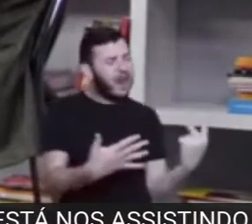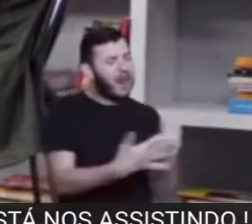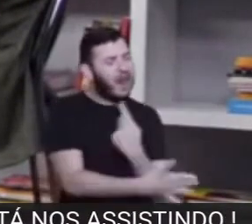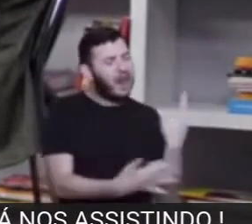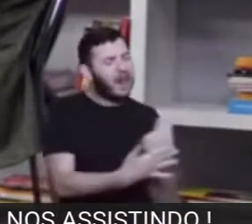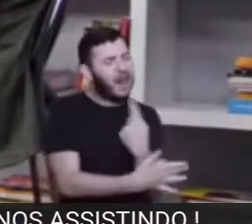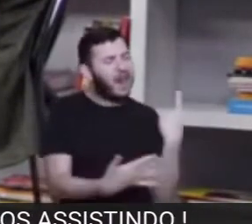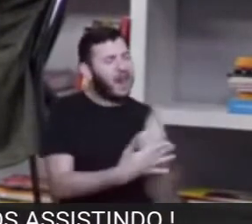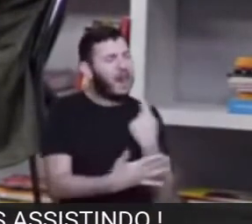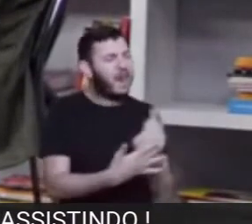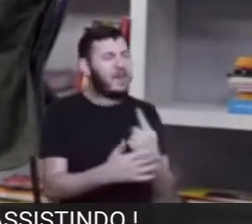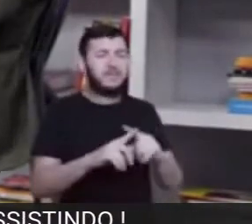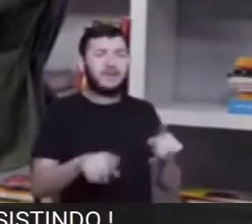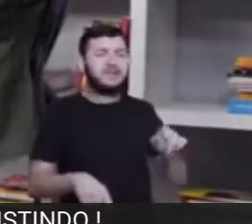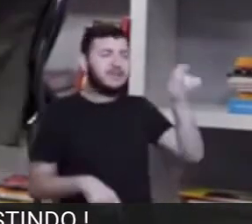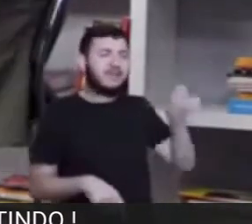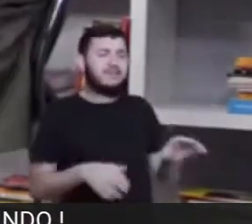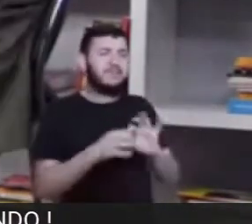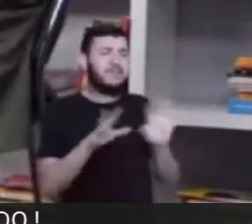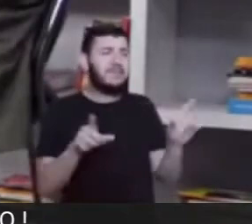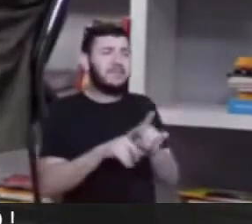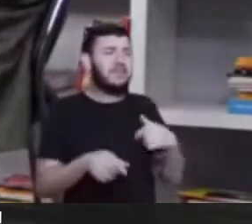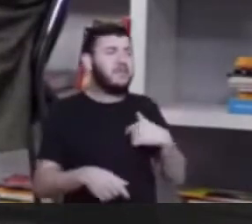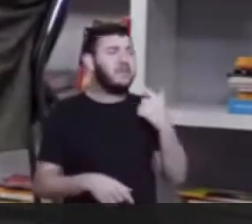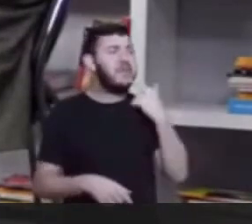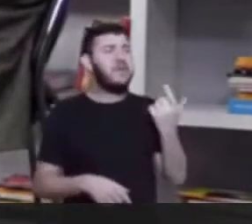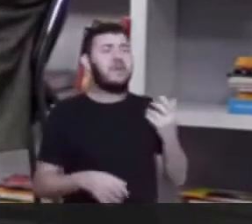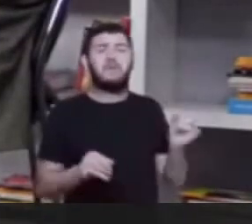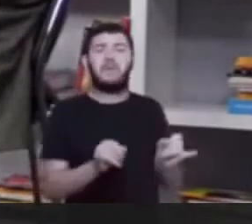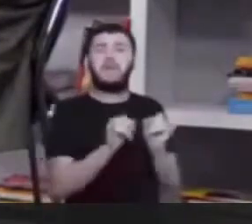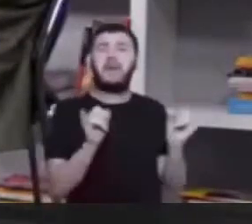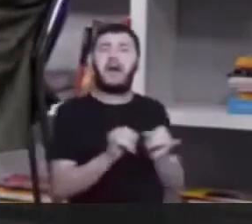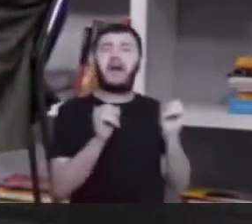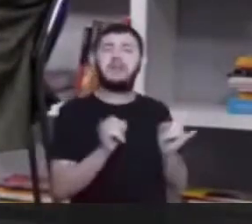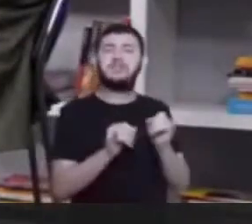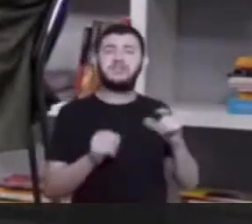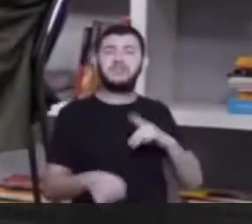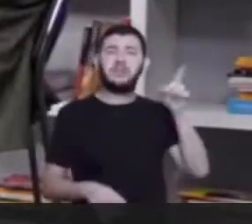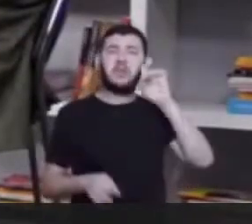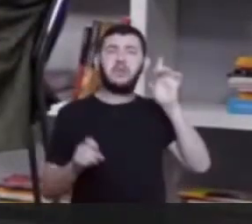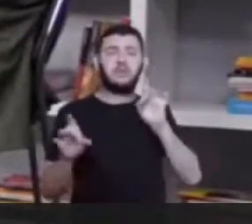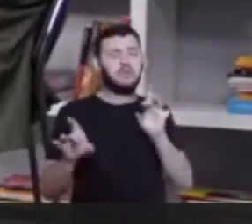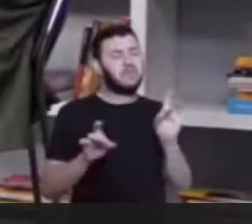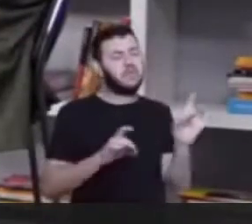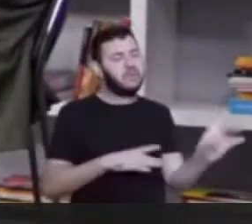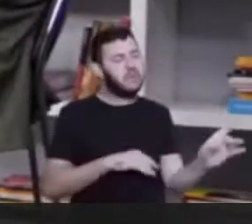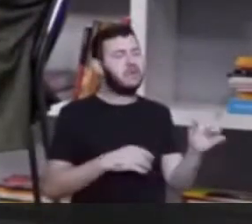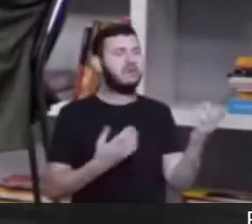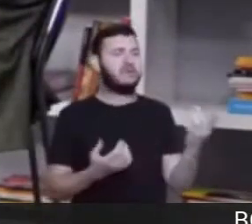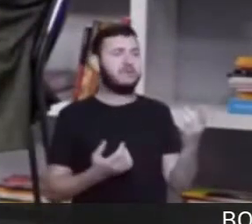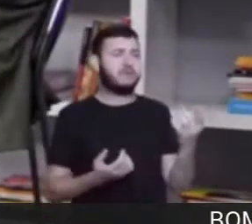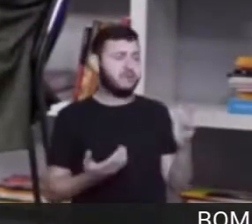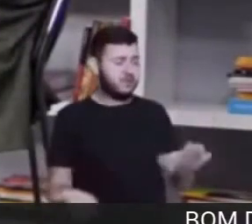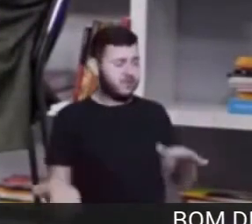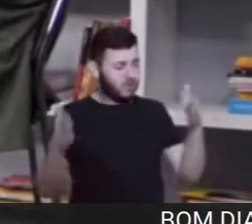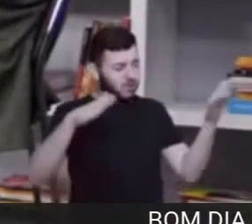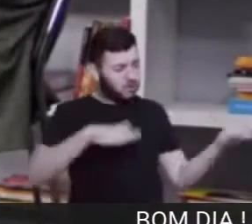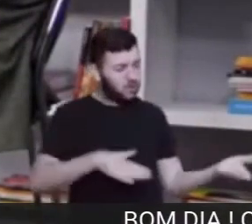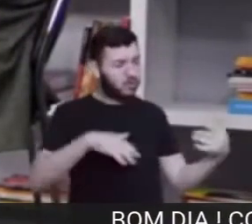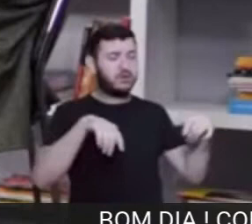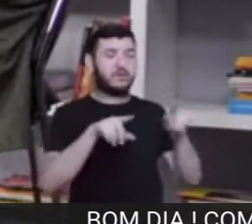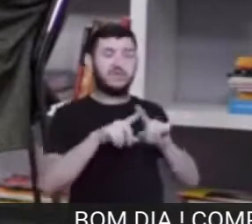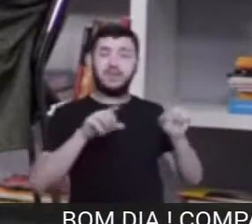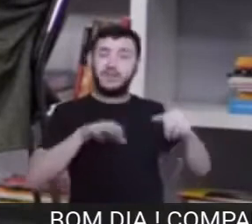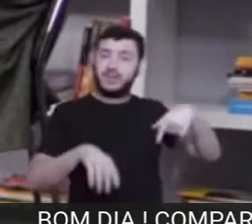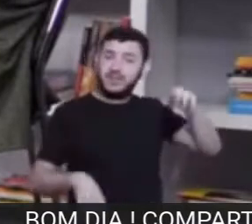besteiras, nós ficamos criticando o dia inteiro as besteiras, a imprensa reproduz as besteiras que ele fala, e quem está governando o país é o